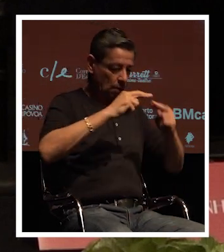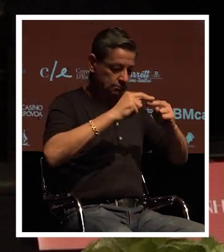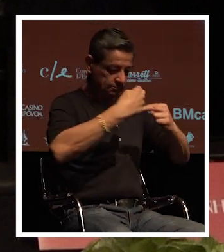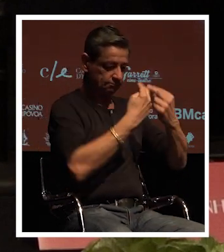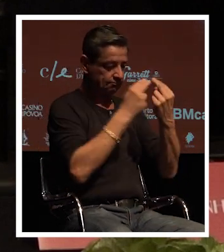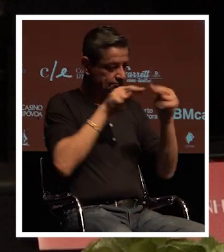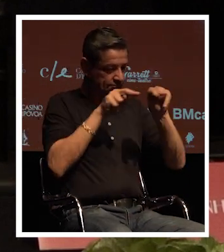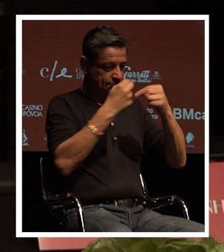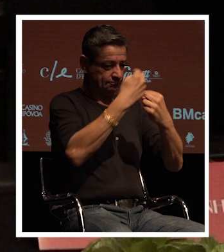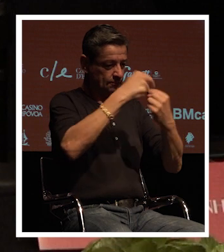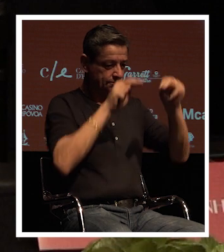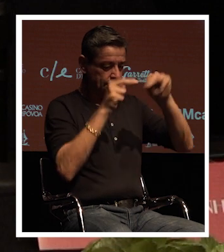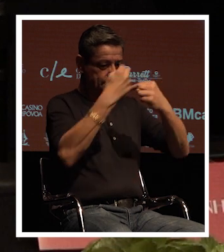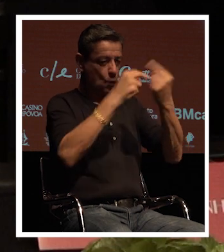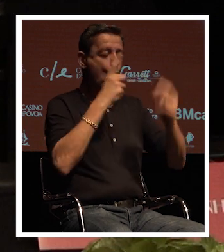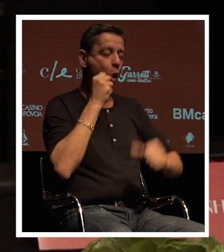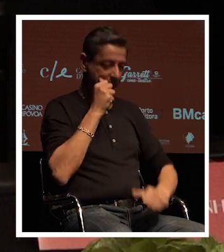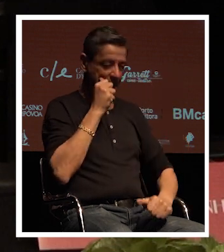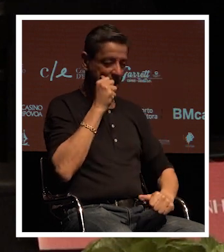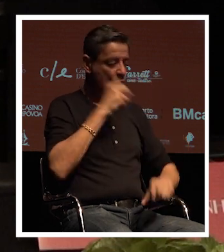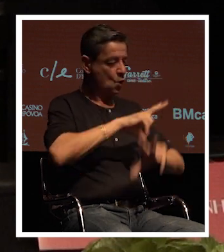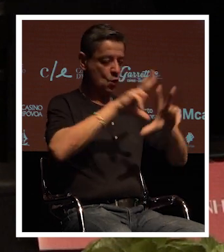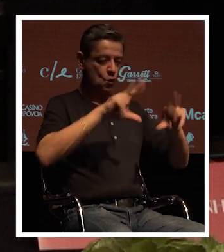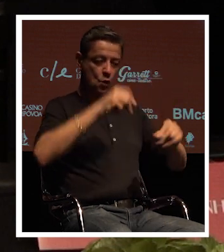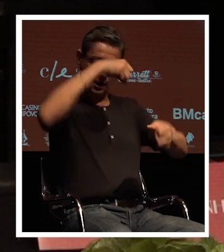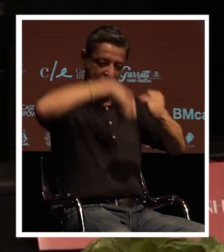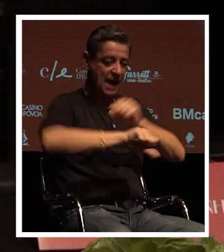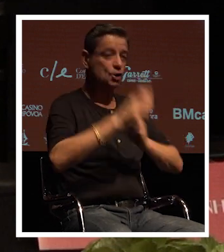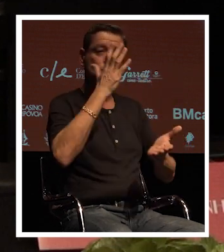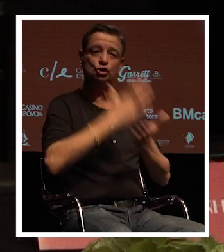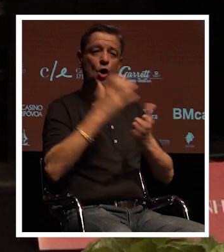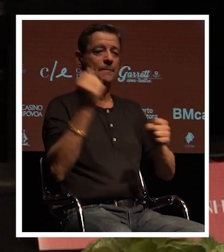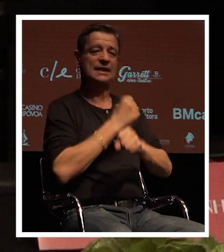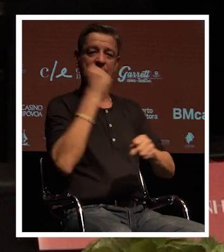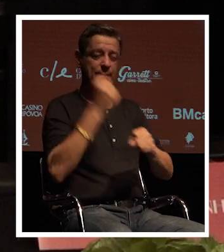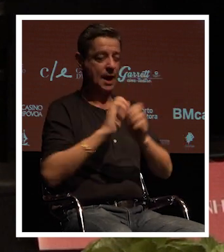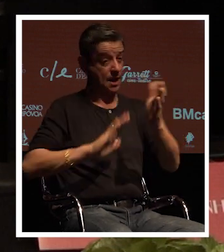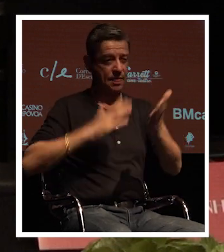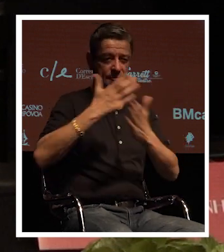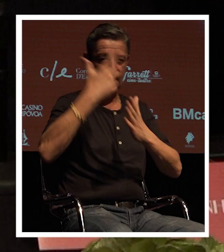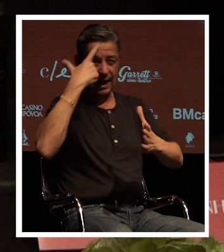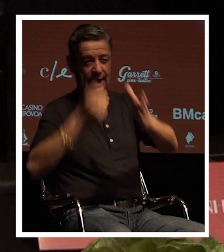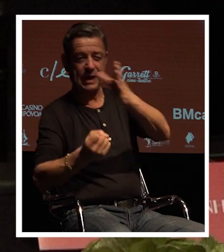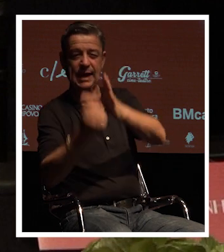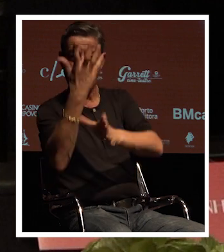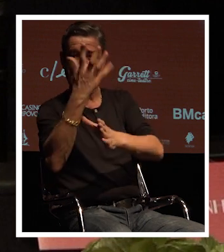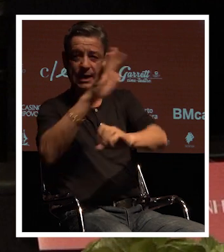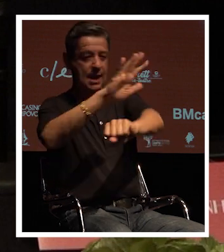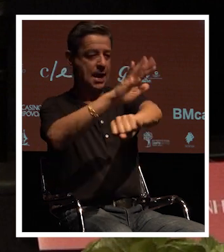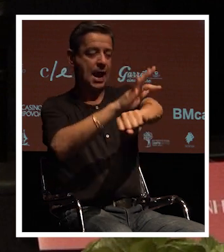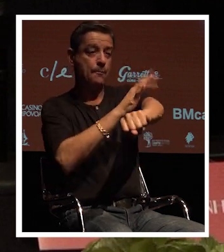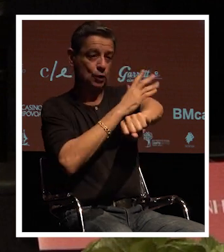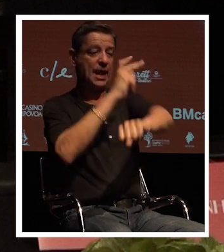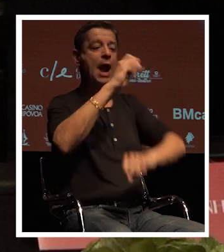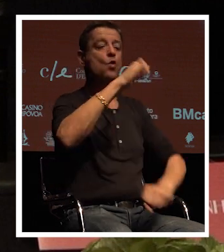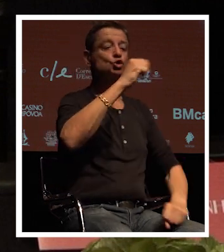Legos o homem nunca nasce só para o trabalho nasce para criar para ser O tal poeta à solta que Agostinho